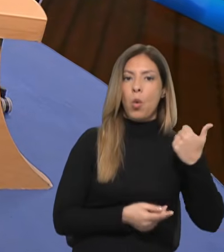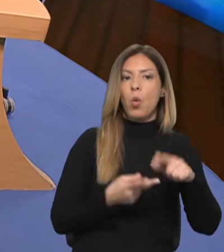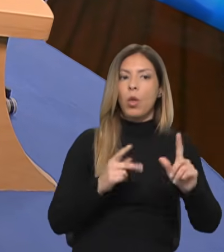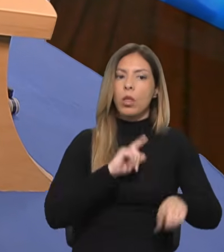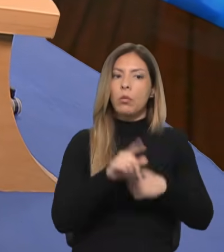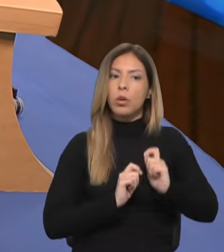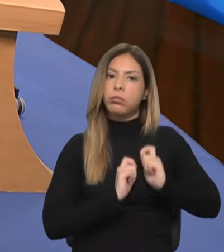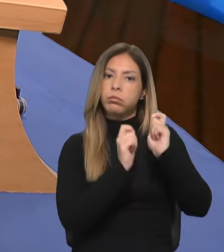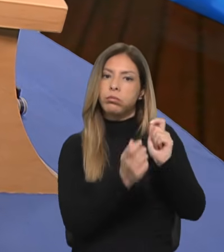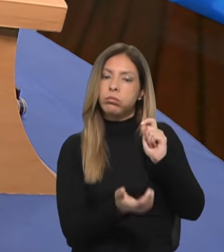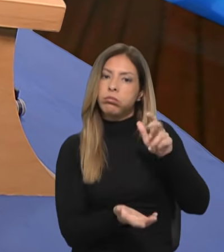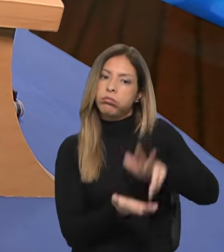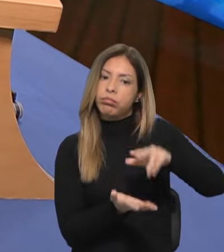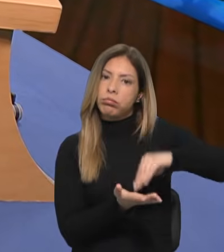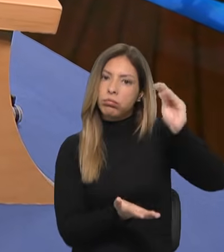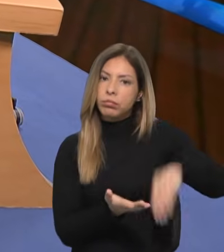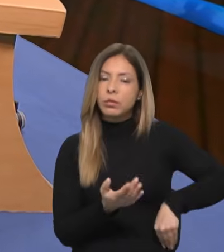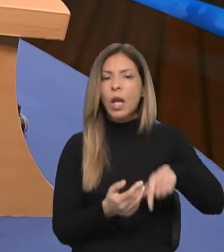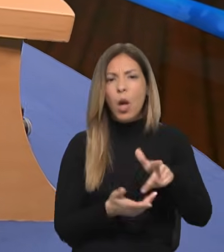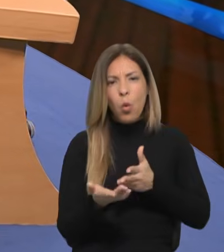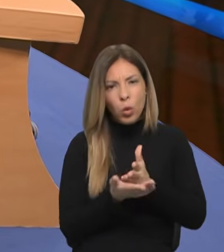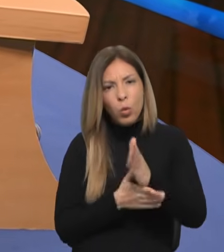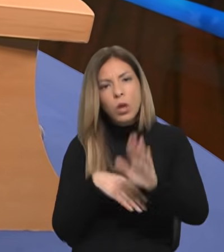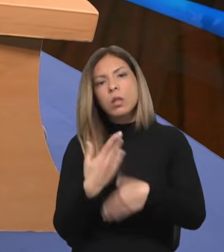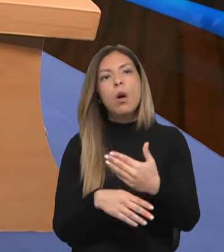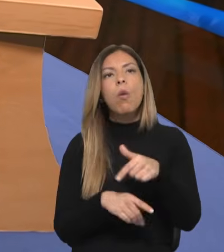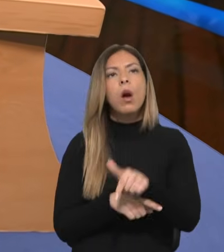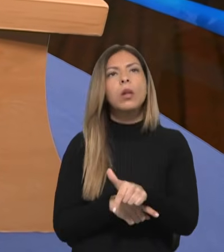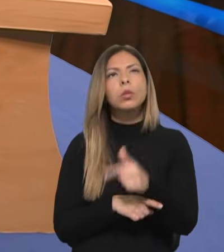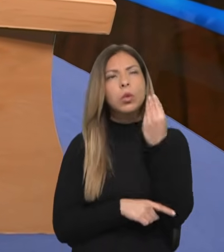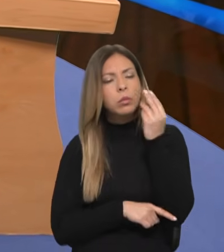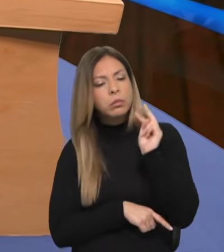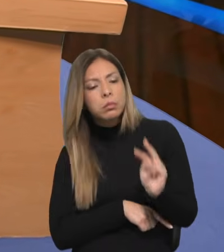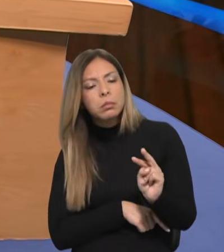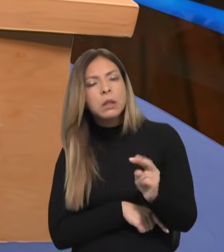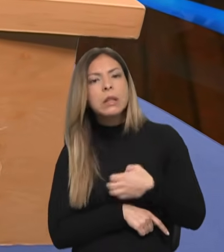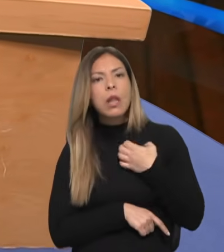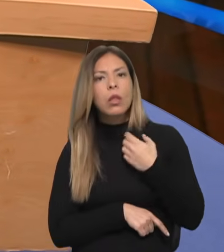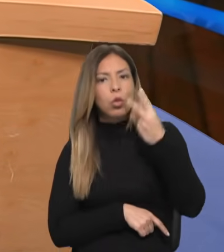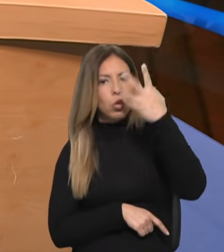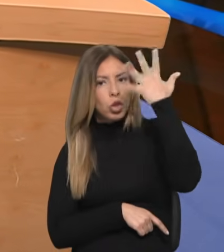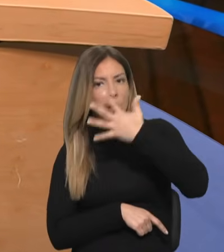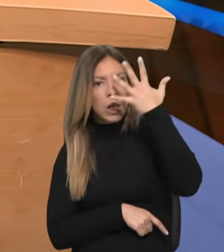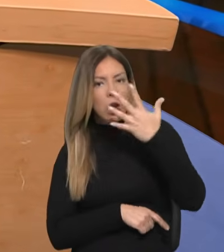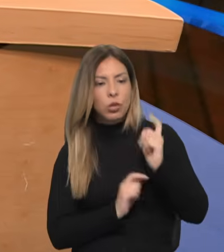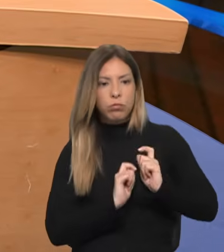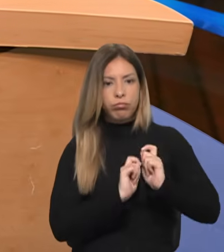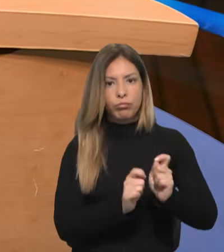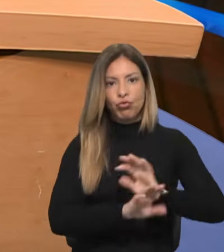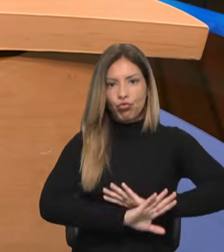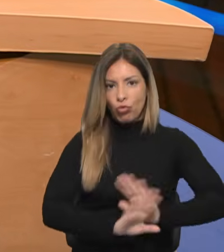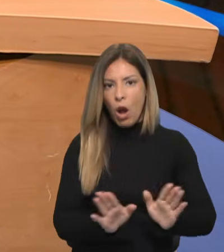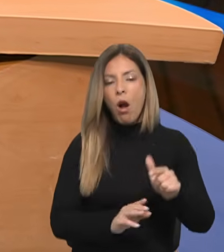facto, uma linha de grande continuidade e como é que analisas também os 2 dias de tomada de posse,